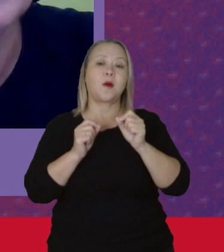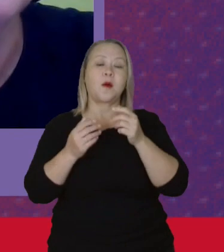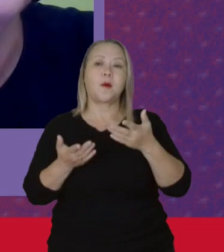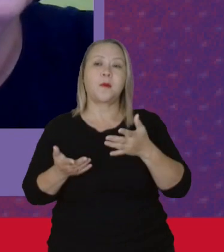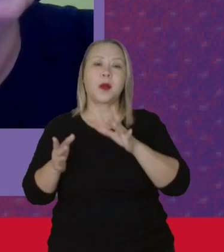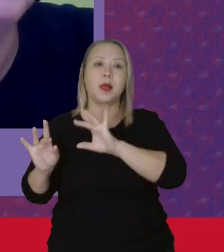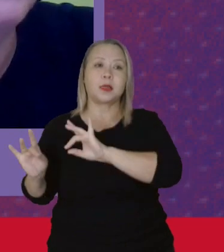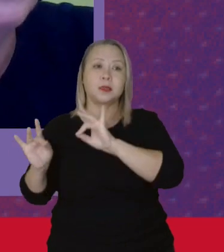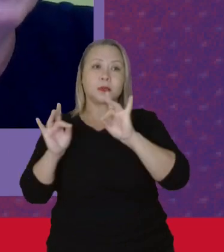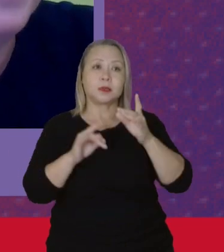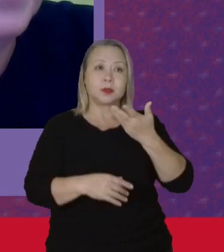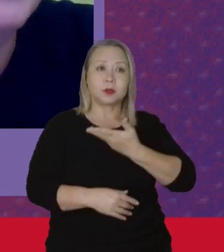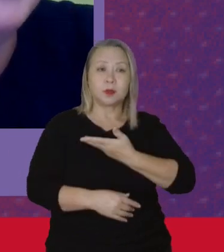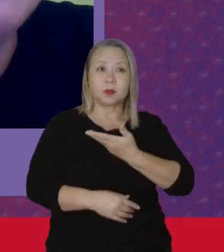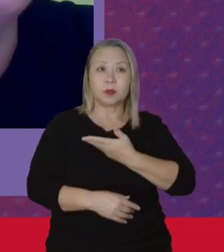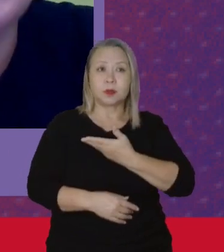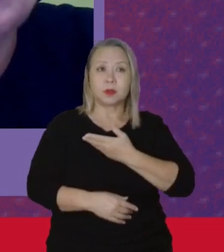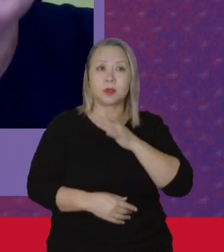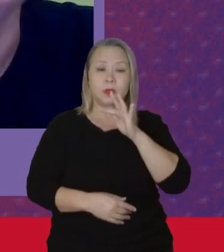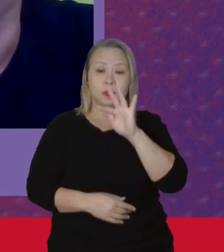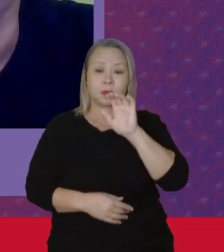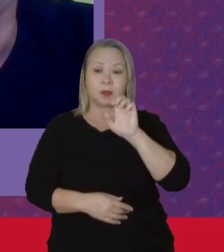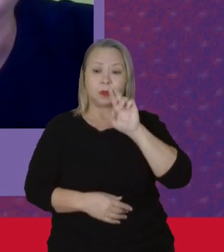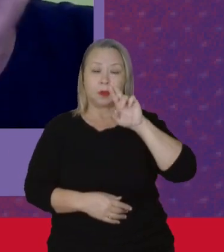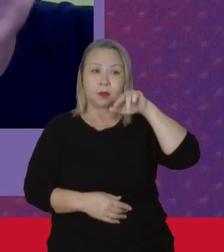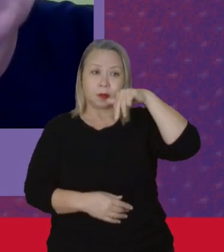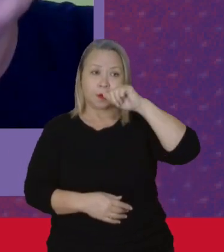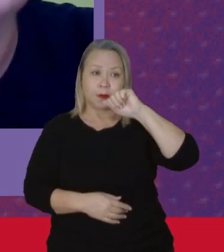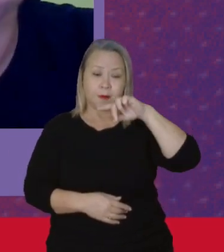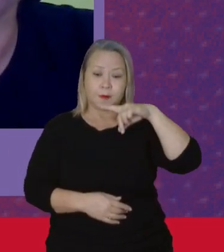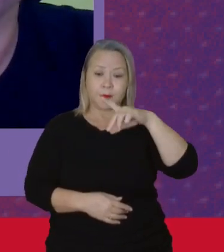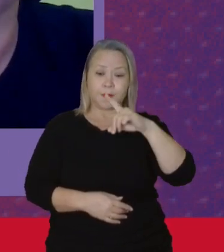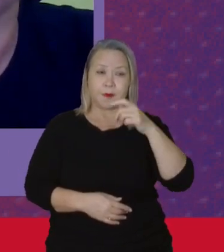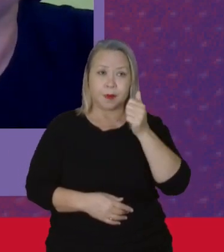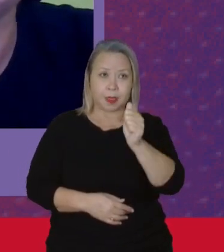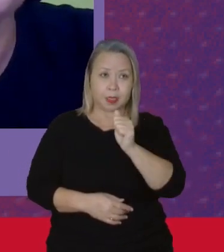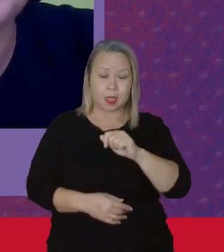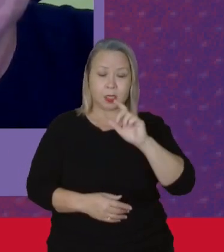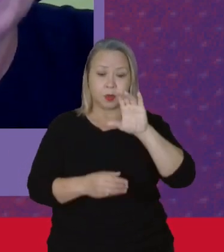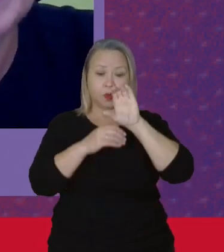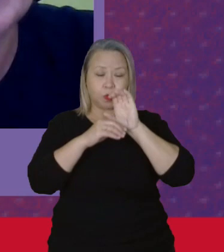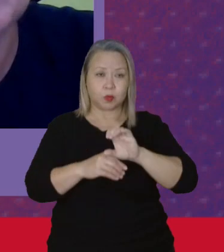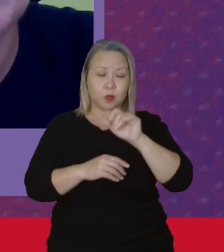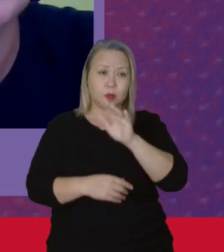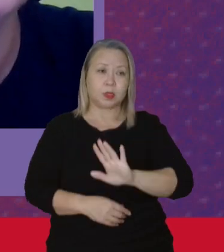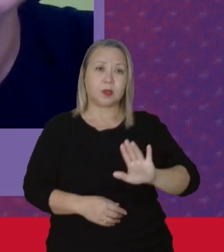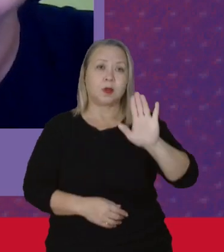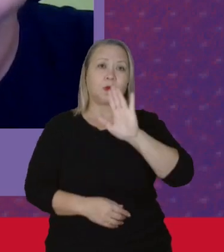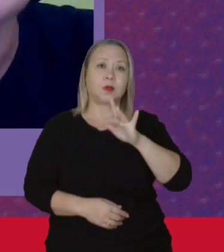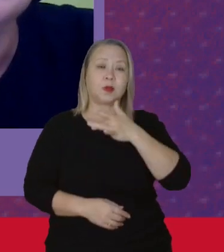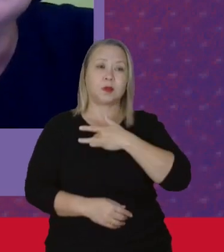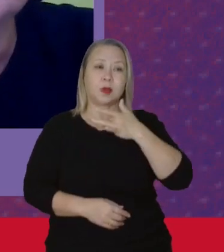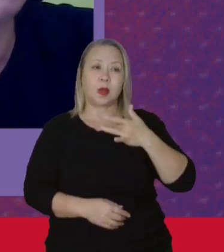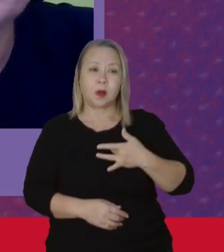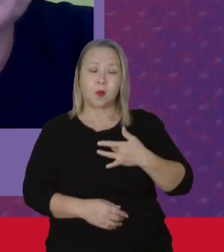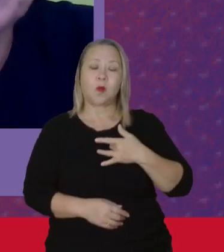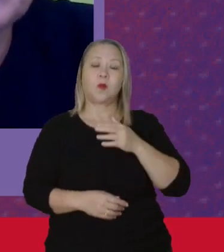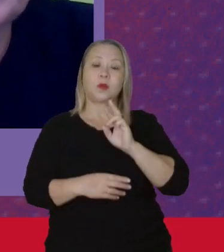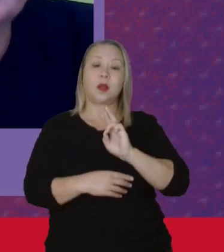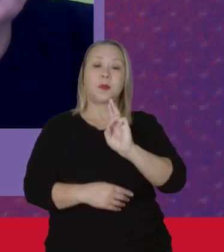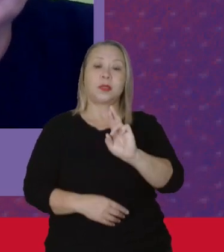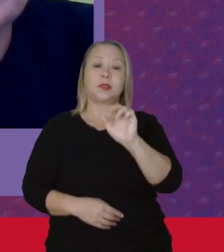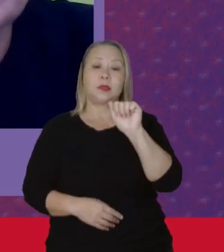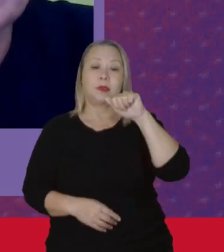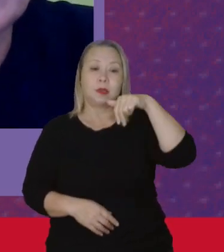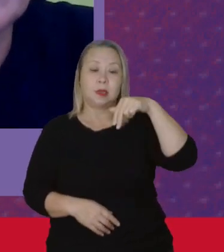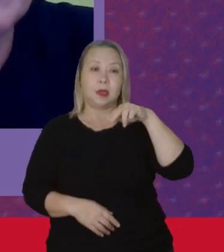da nossa colega Fernanda Benevenuti, que foi do Conselho Nacional de Saúde, representando a ANTRA, né?